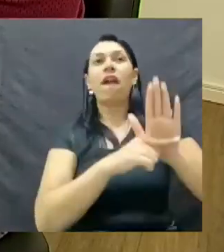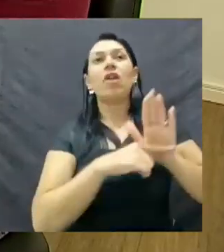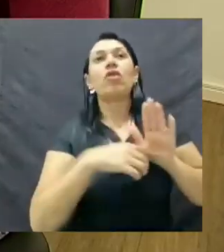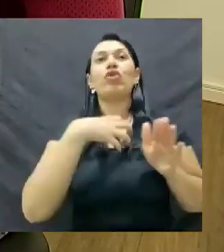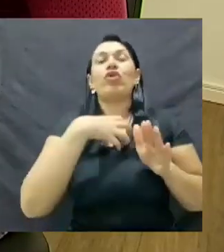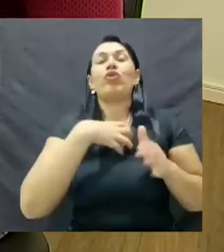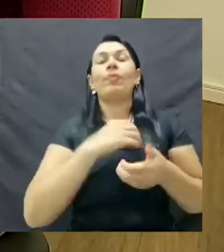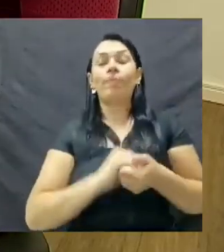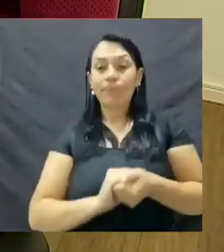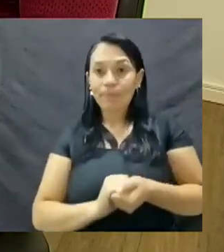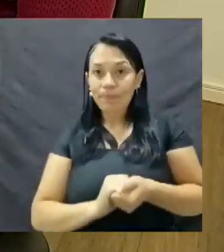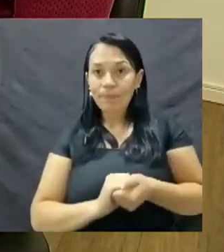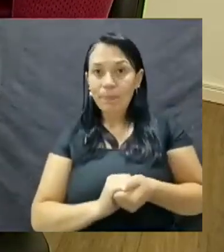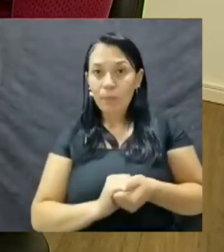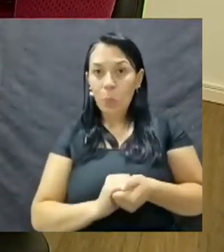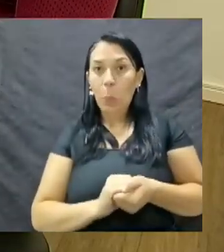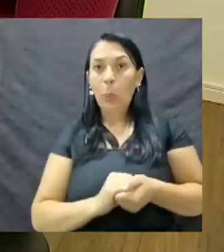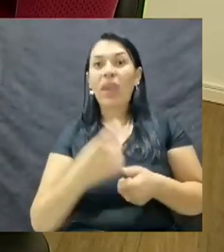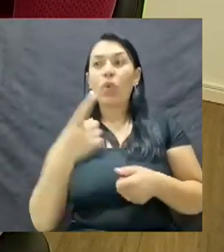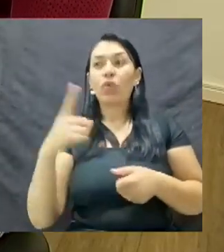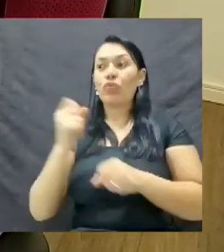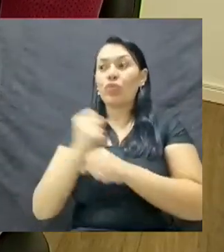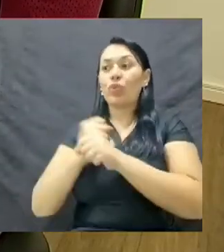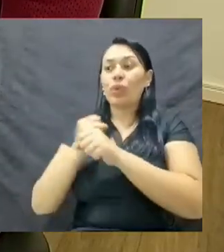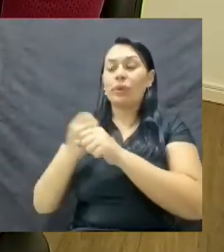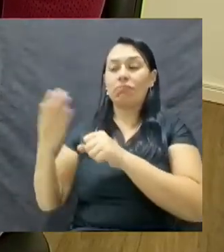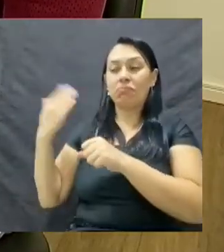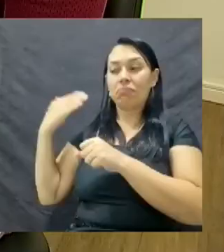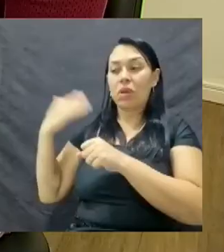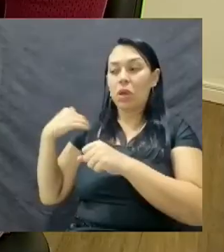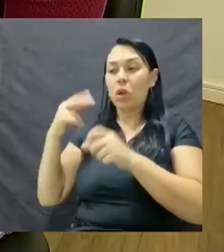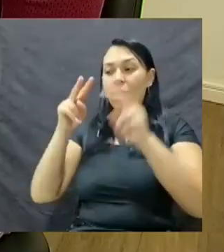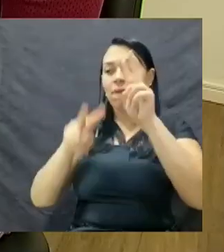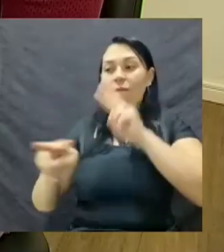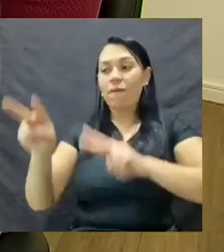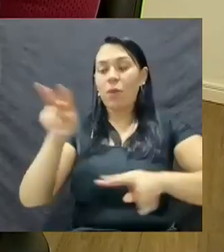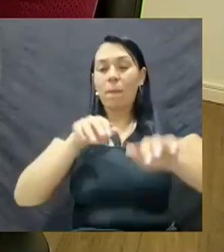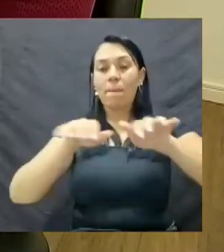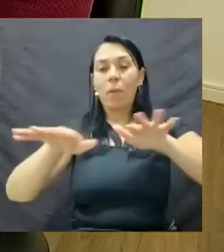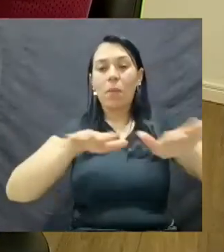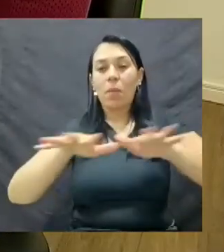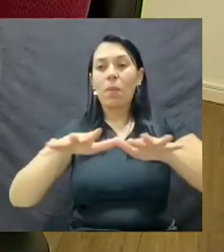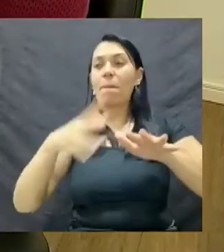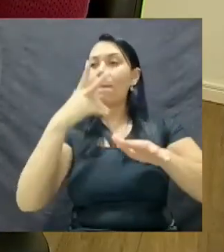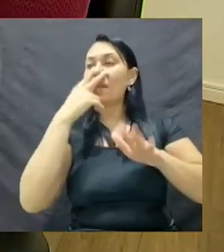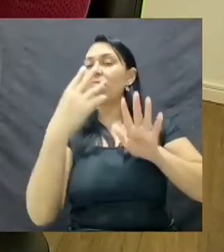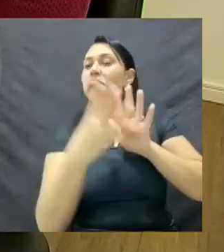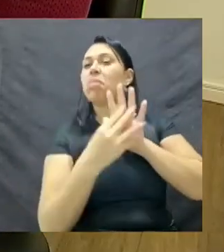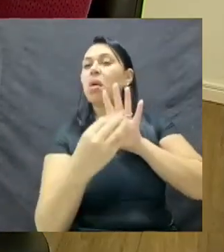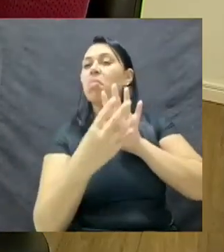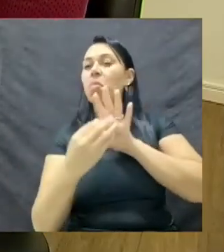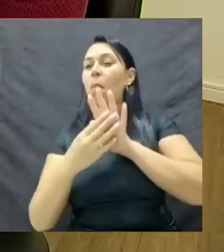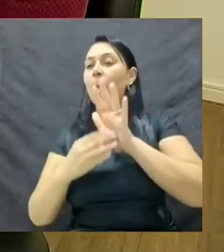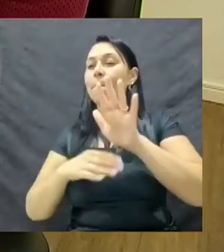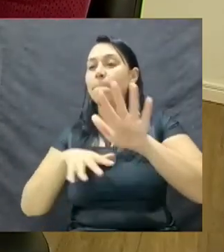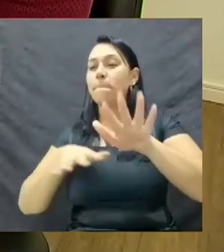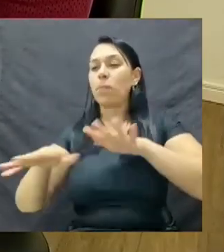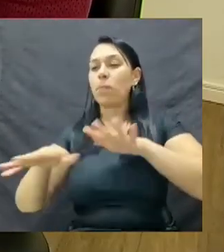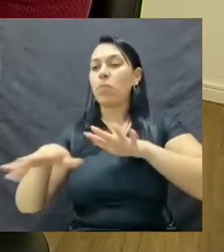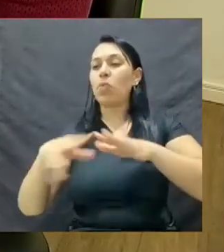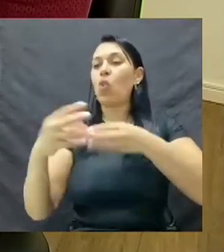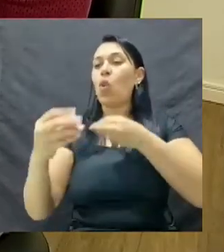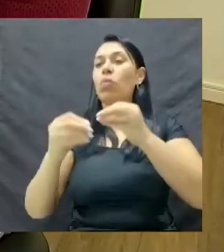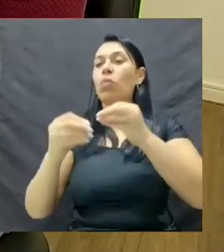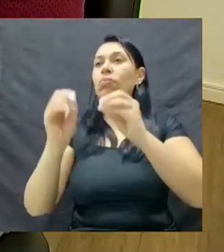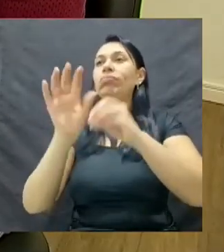nos últimos anos, né, a gente tem visto um movimento de modernização pública, né, como um todo. E aqui também não é